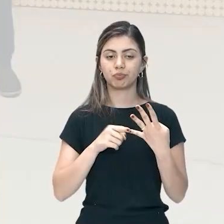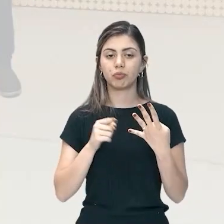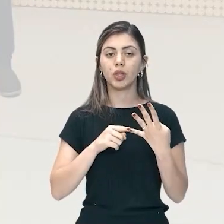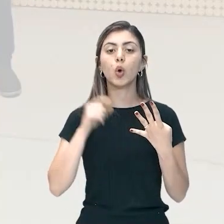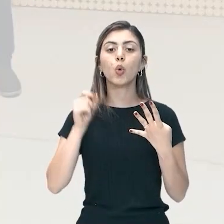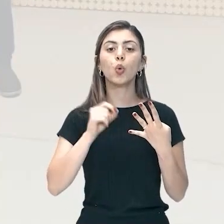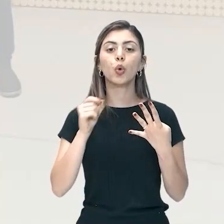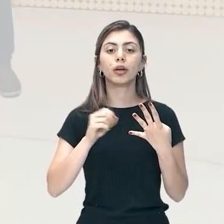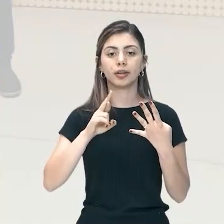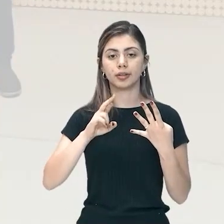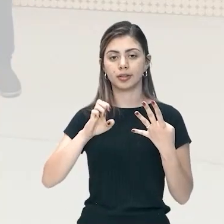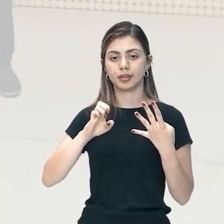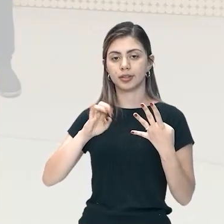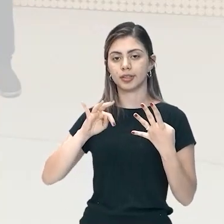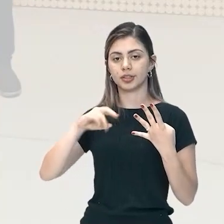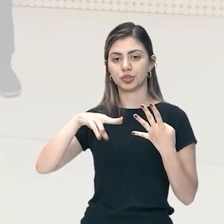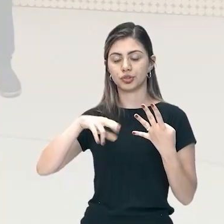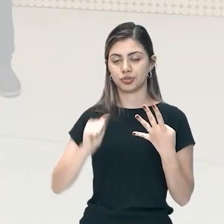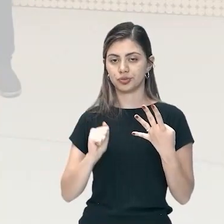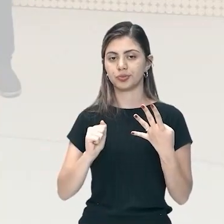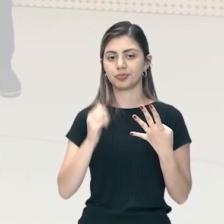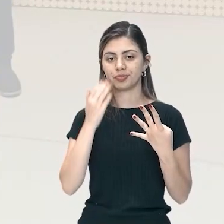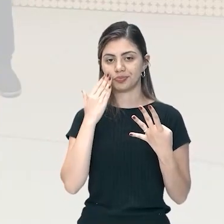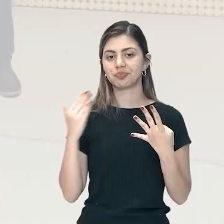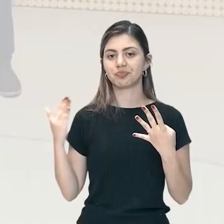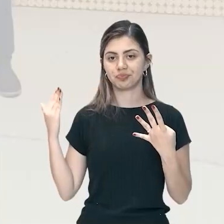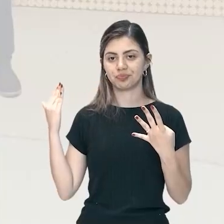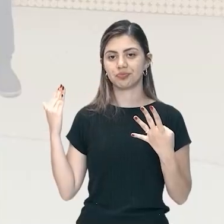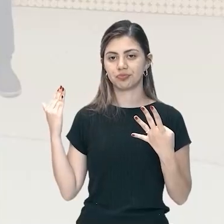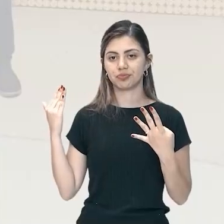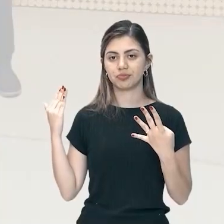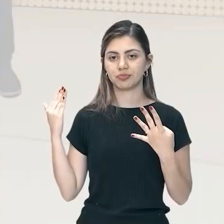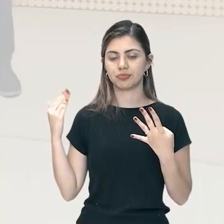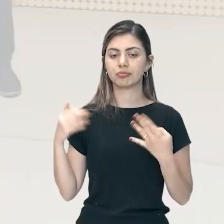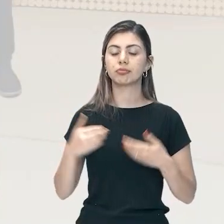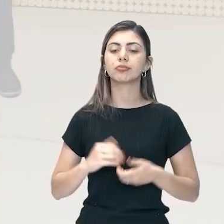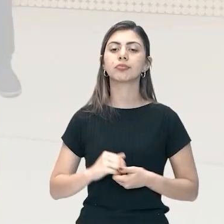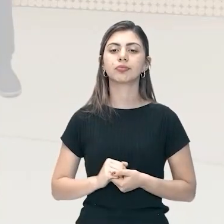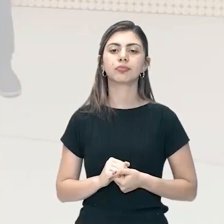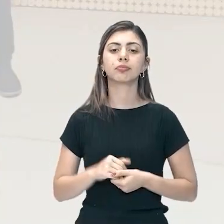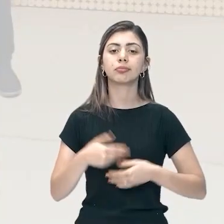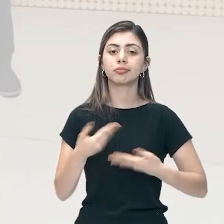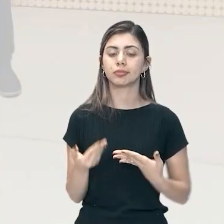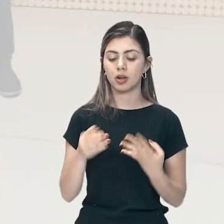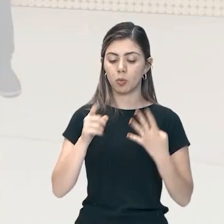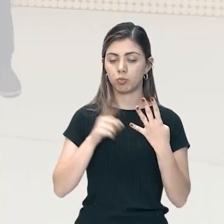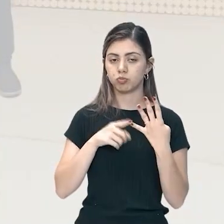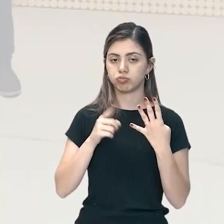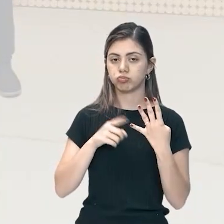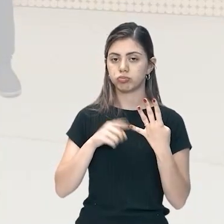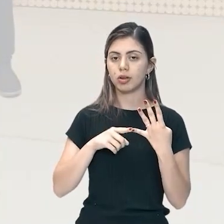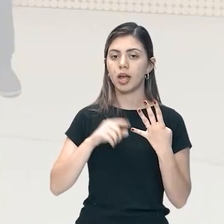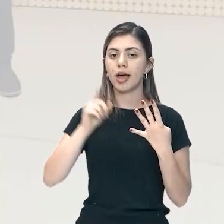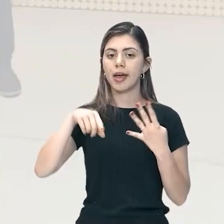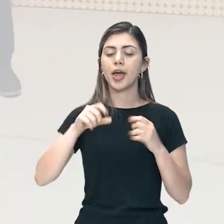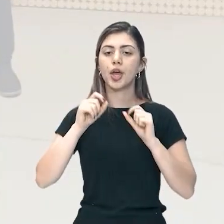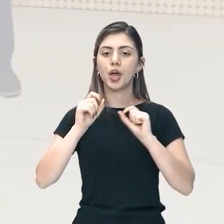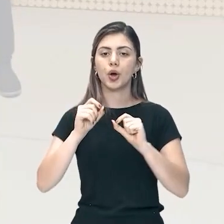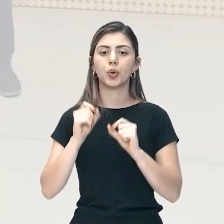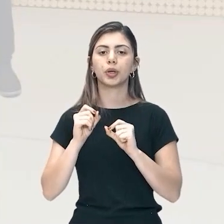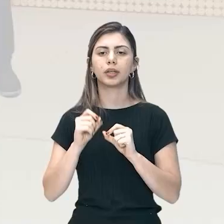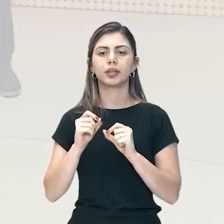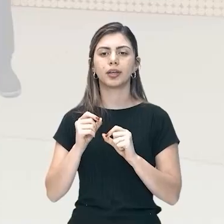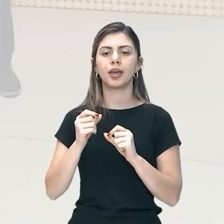ó, dá só uma olhada, a retina. Gente, a retina é o anteparo do nosso